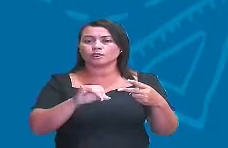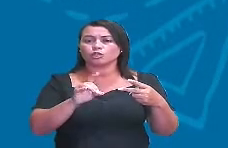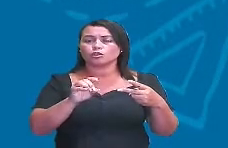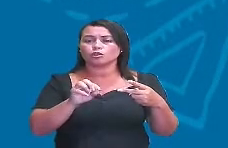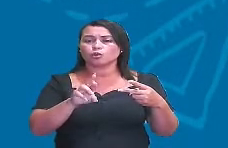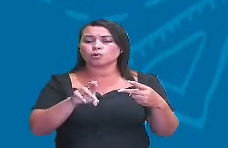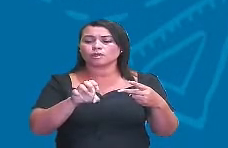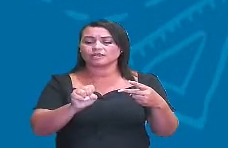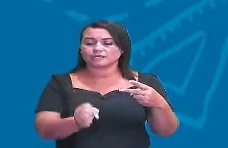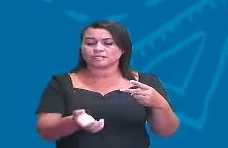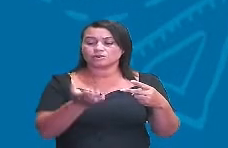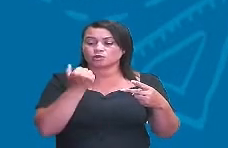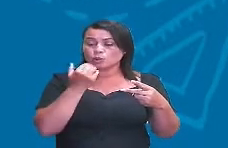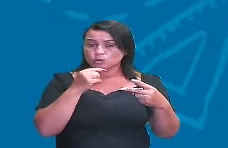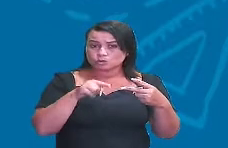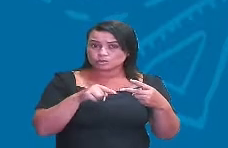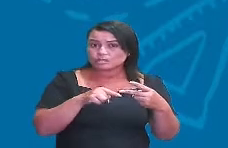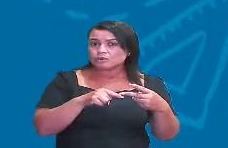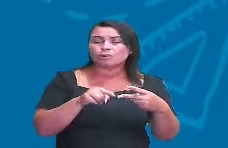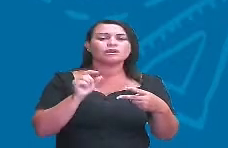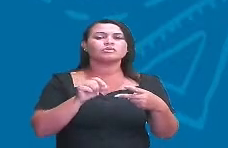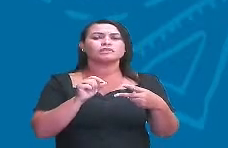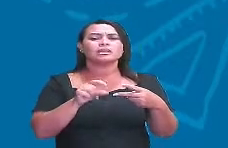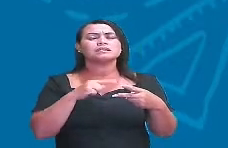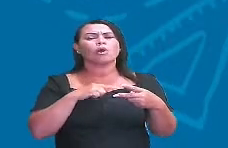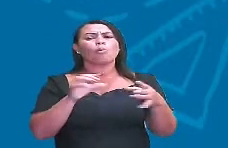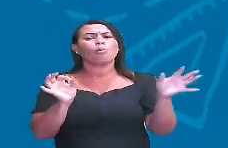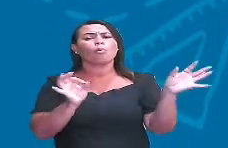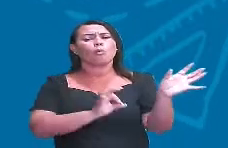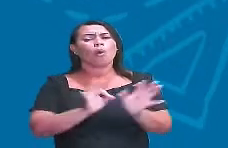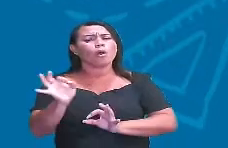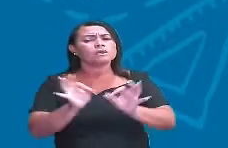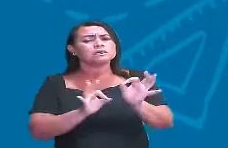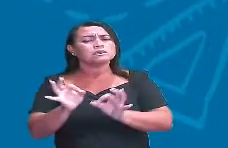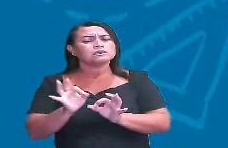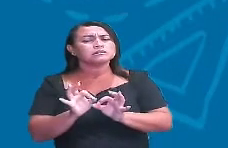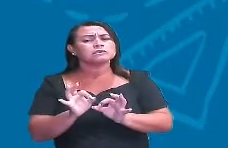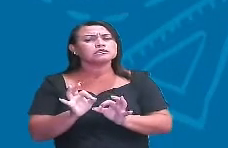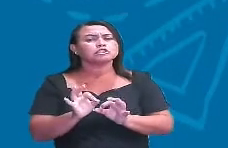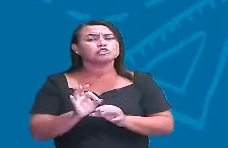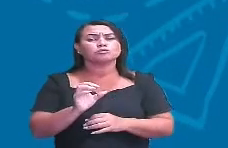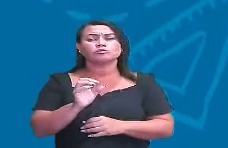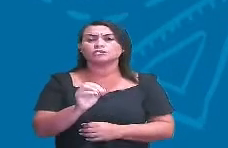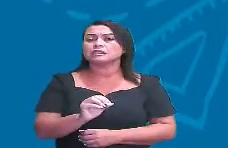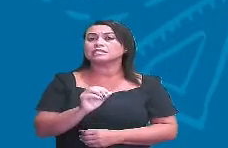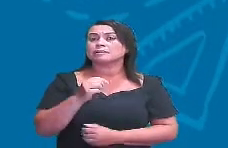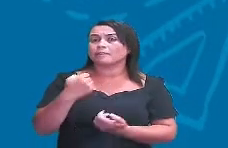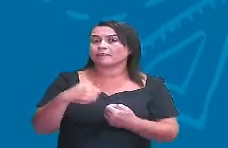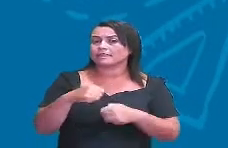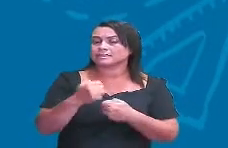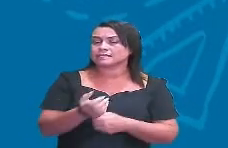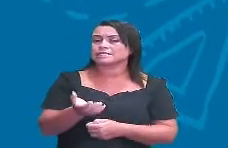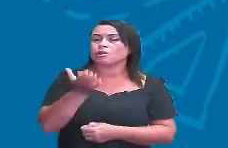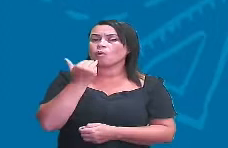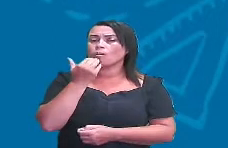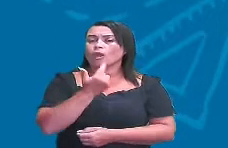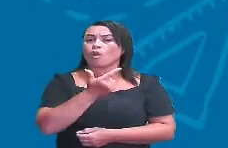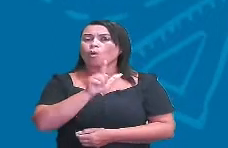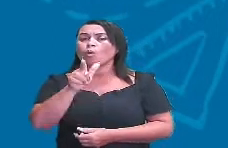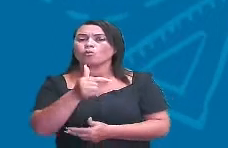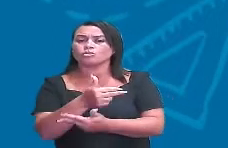Esses consumidores, eles são organismos que necessitam alimentar-se de outros seres